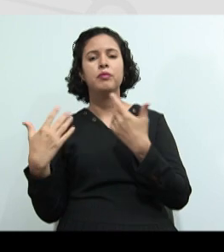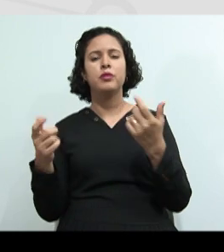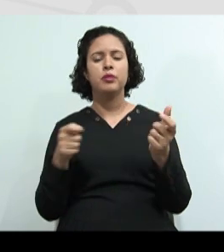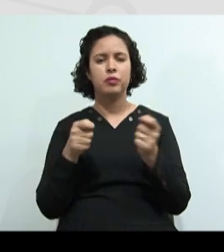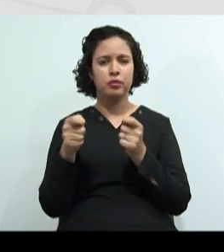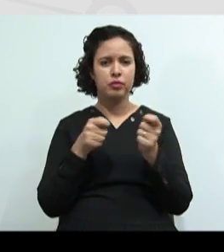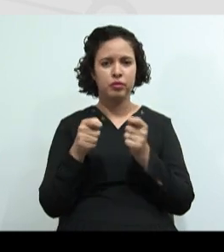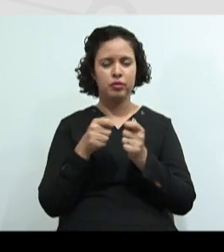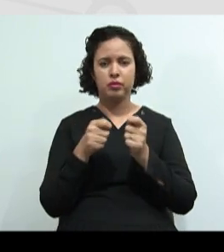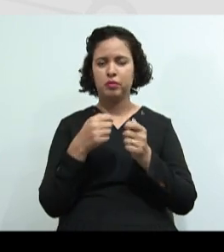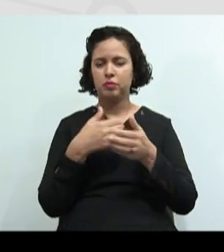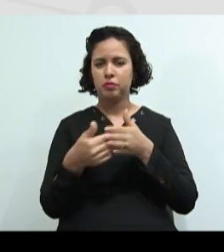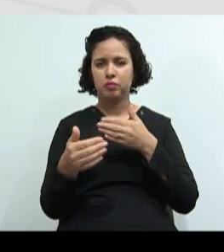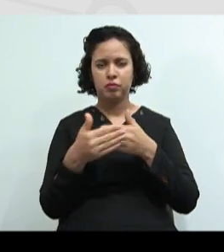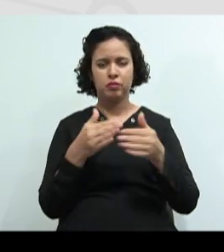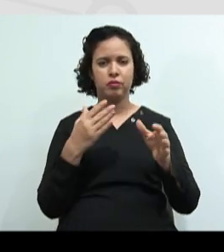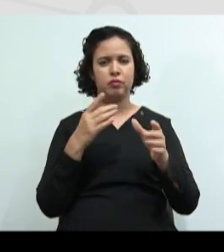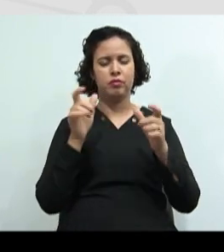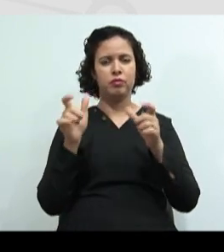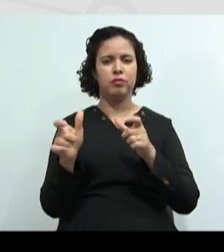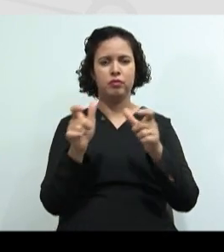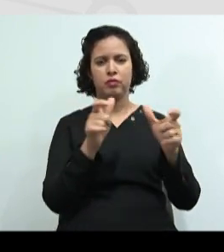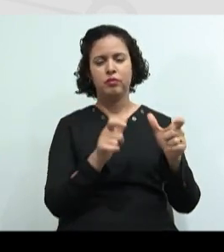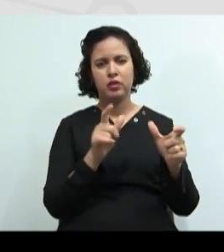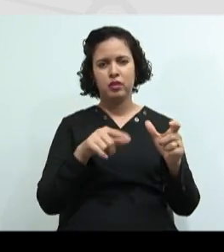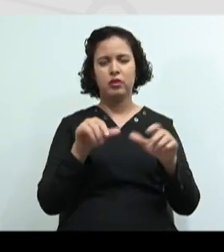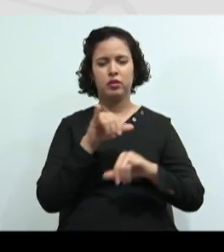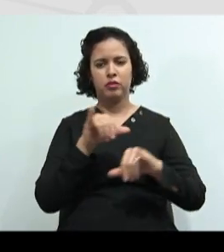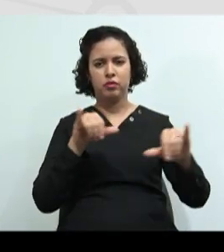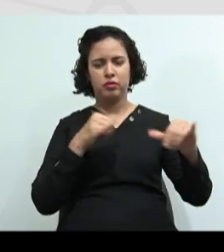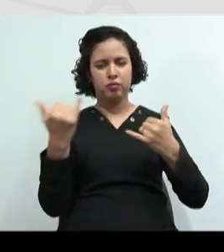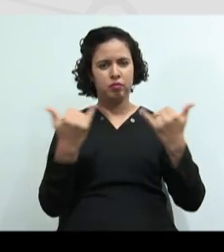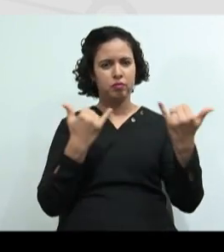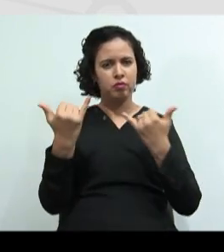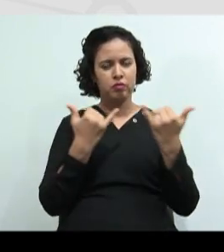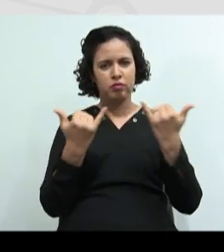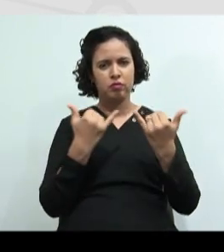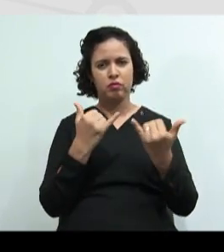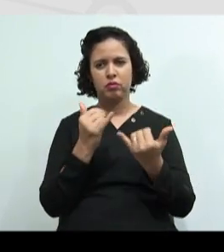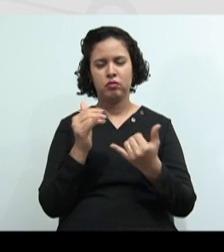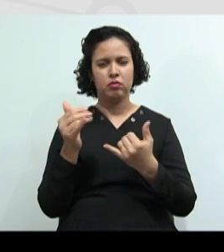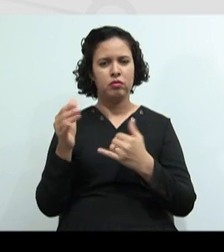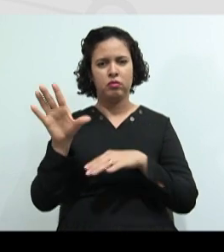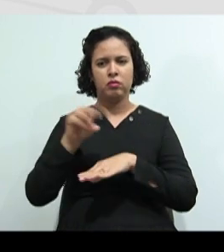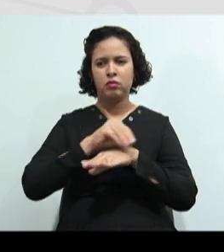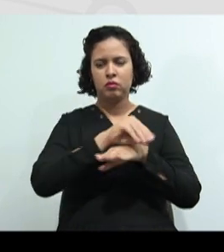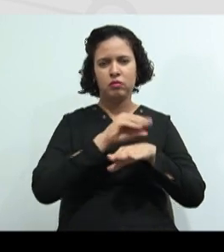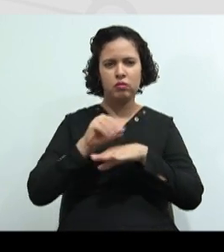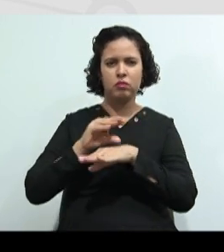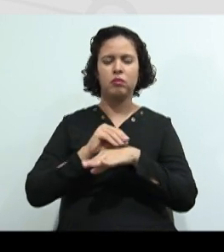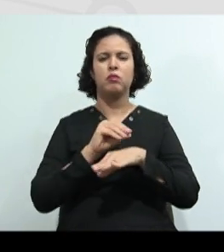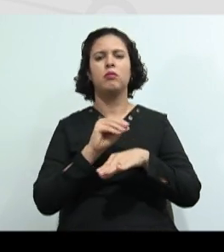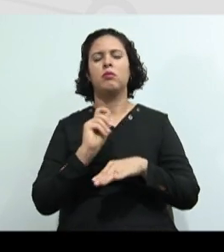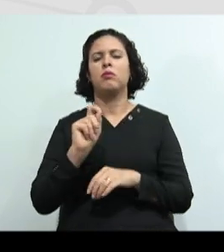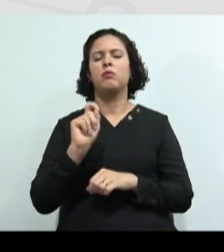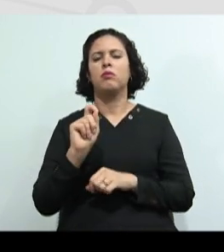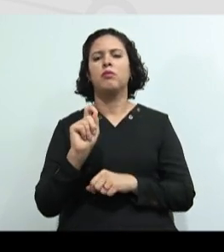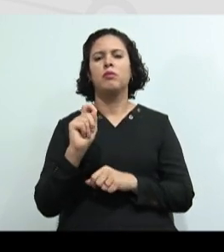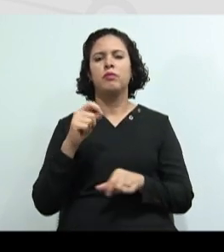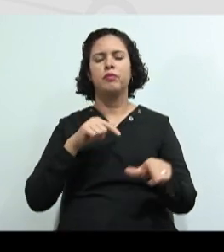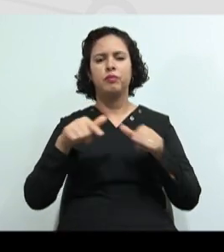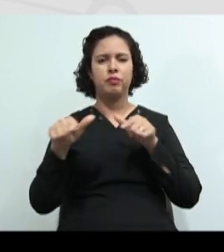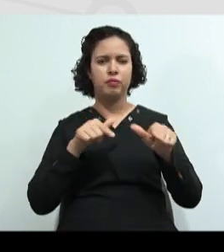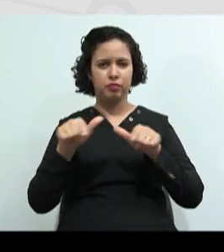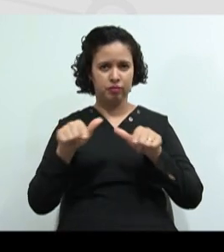em qualquer nível, se baseia nas informações obtidas no acompanhamento da execução dos planos de ação ou da operação